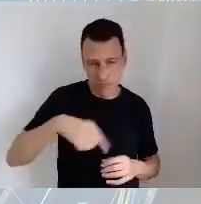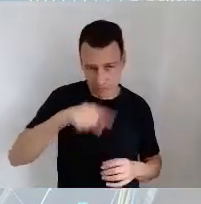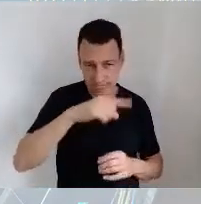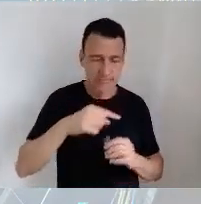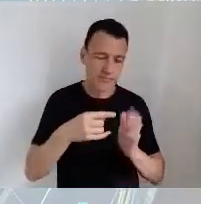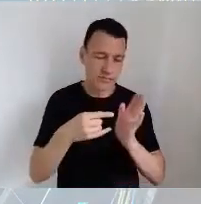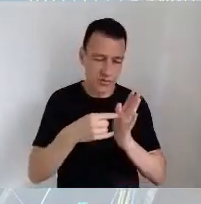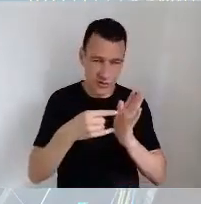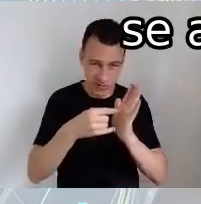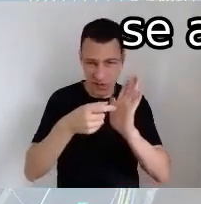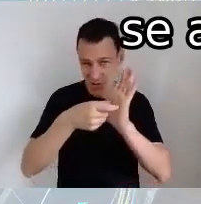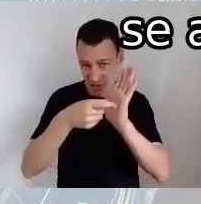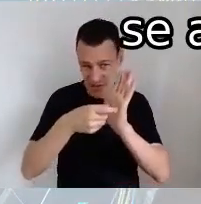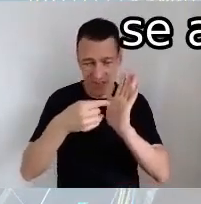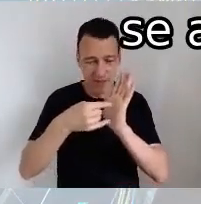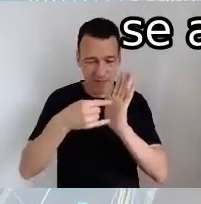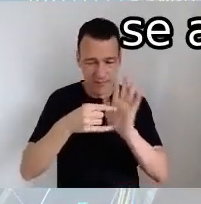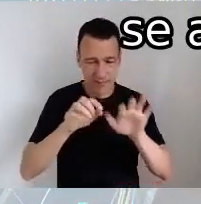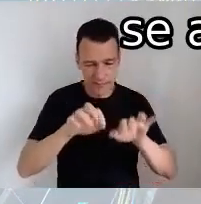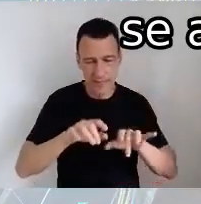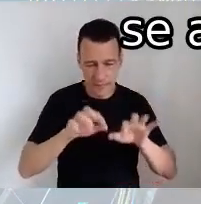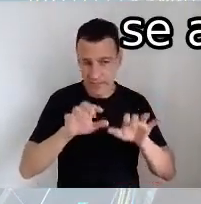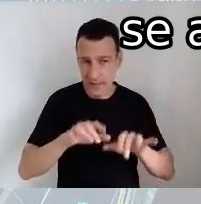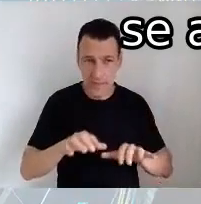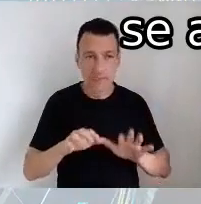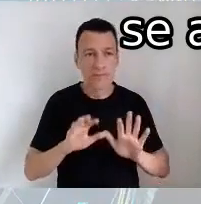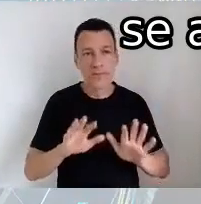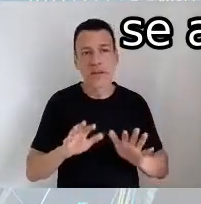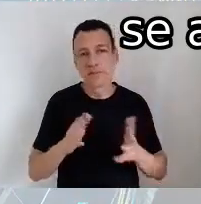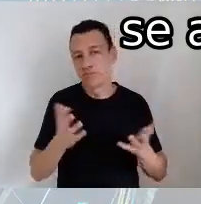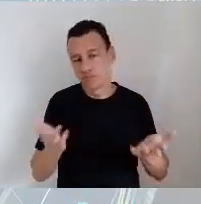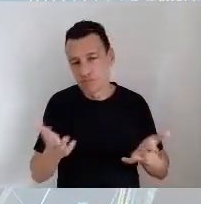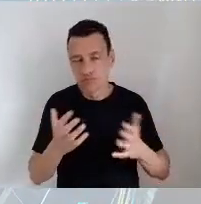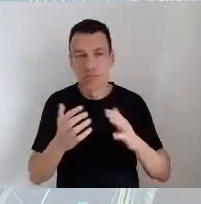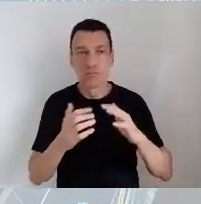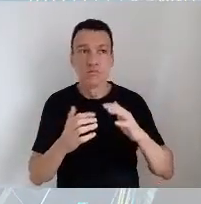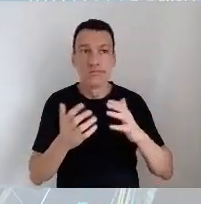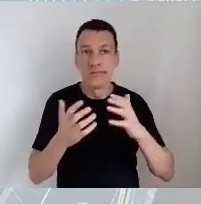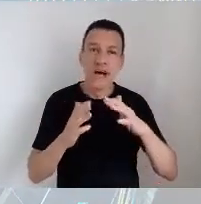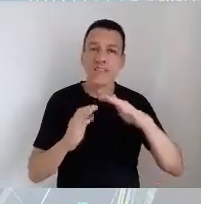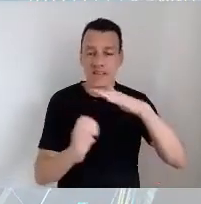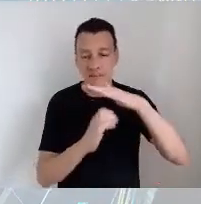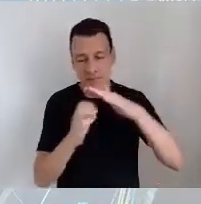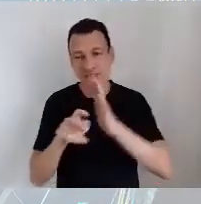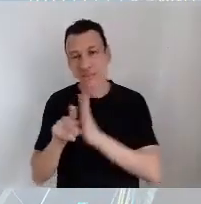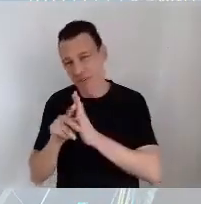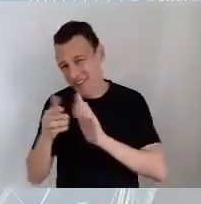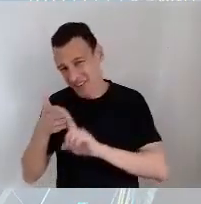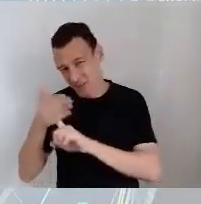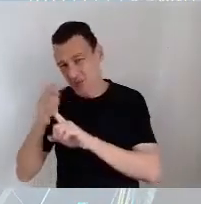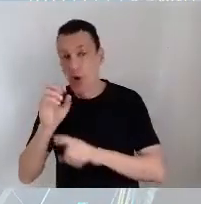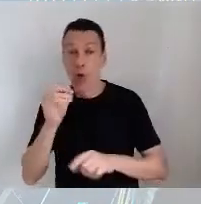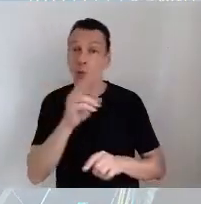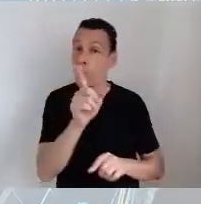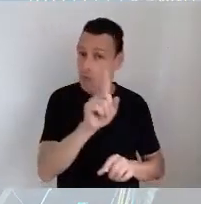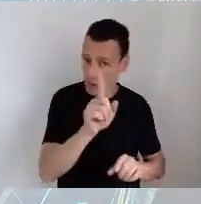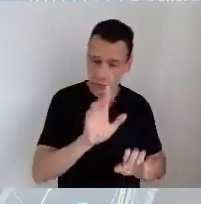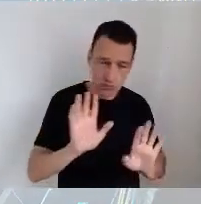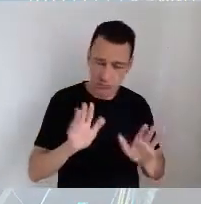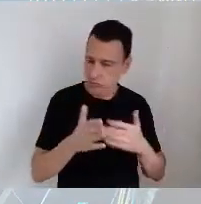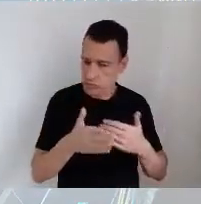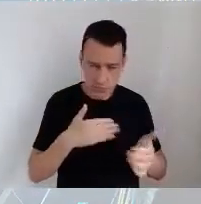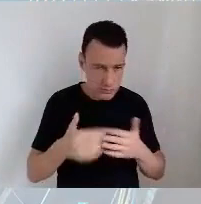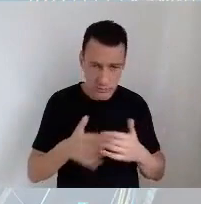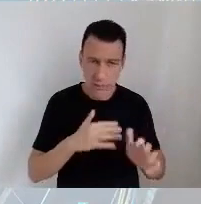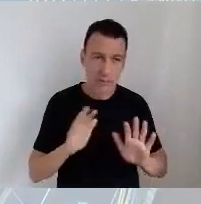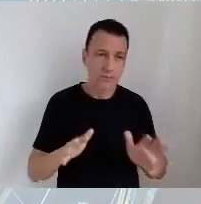eh fica aquel a discussão sempre de se a empresa é uma ou não é uma empresa de tecnologia por exemplo e o que se constata é que a pergunta se se a empresa é uma empresa ou